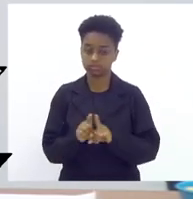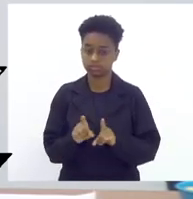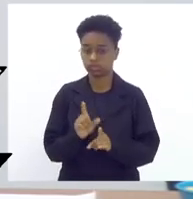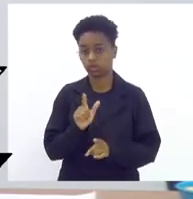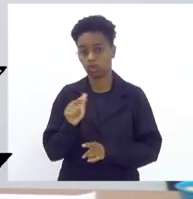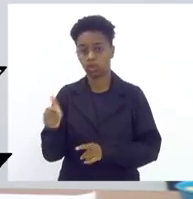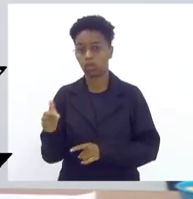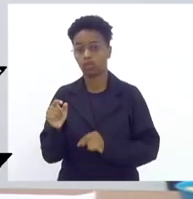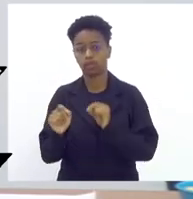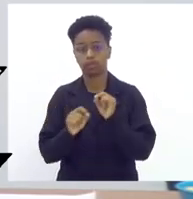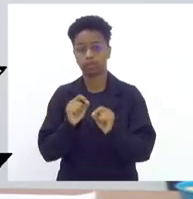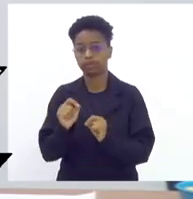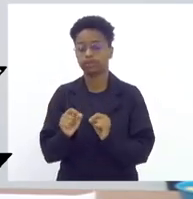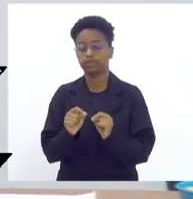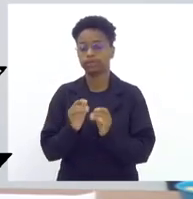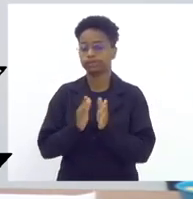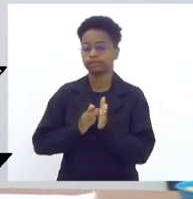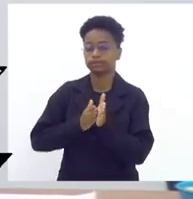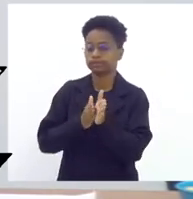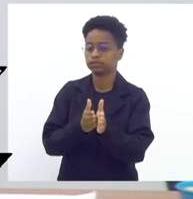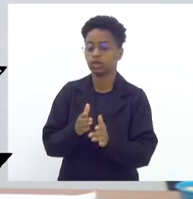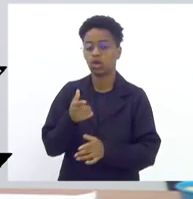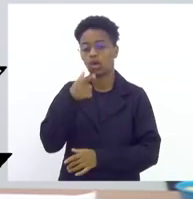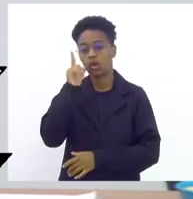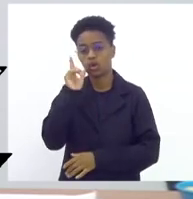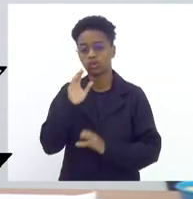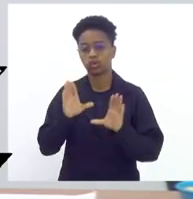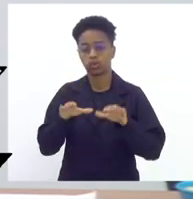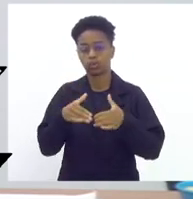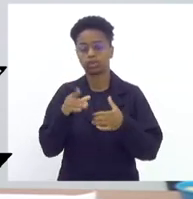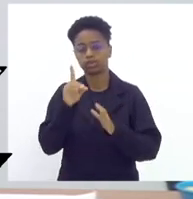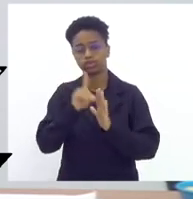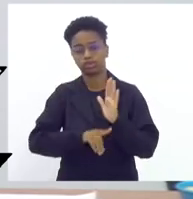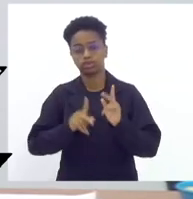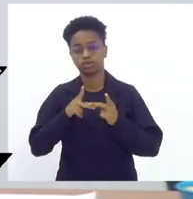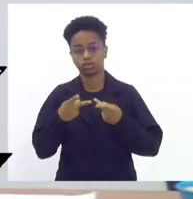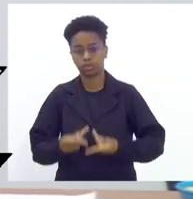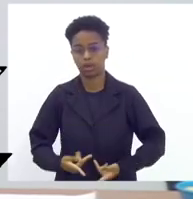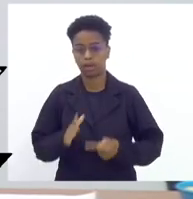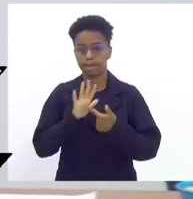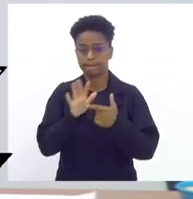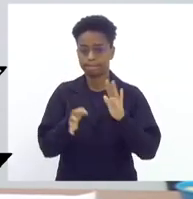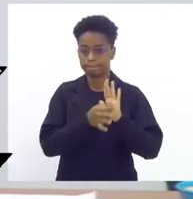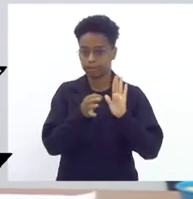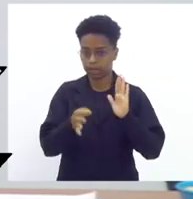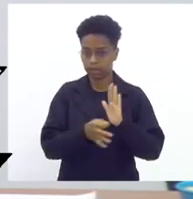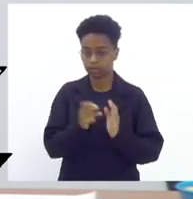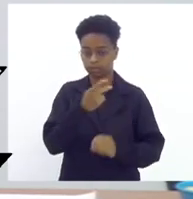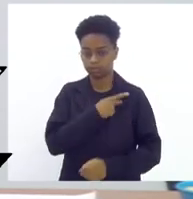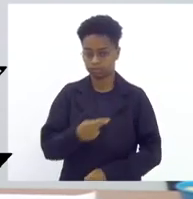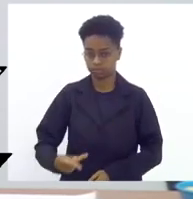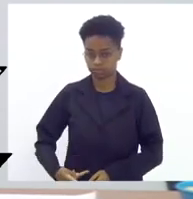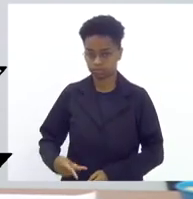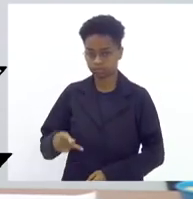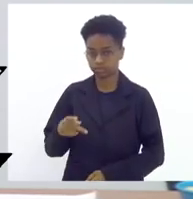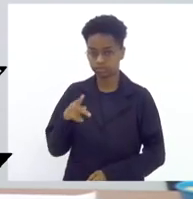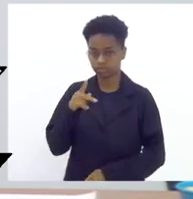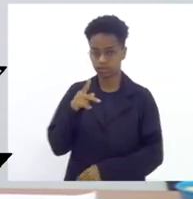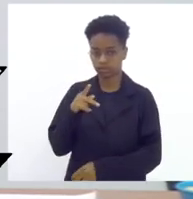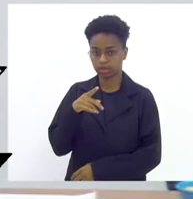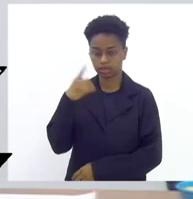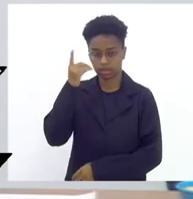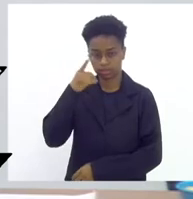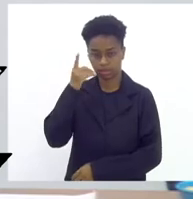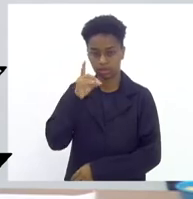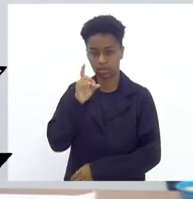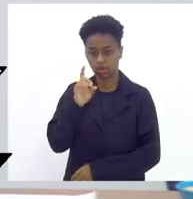encaminhamento mais concreto ontem a comissão de direitos humanos inclusive deu parecer no projeto do presidente da casa o